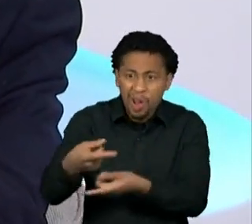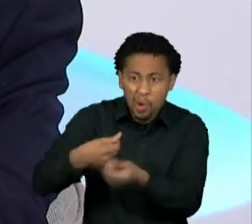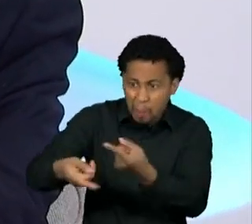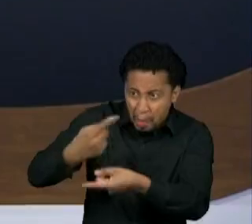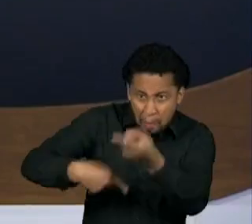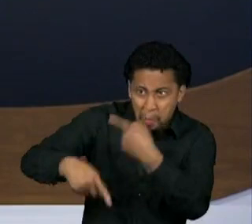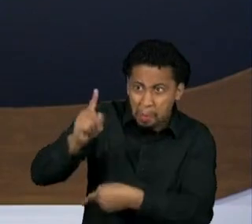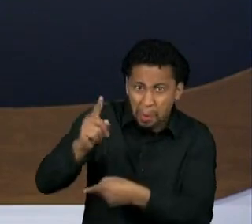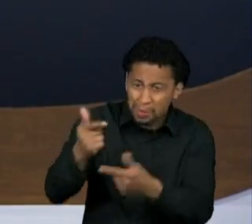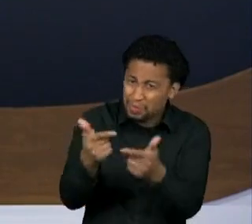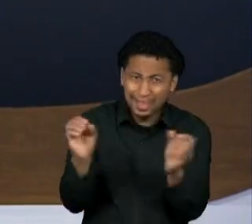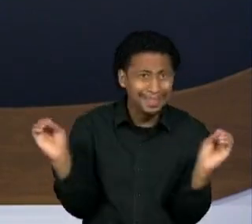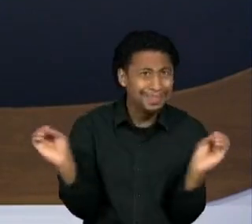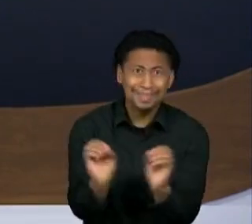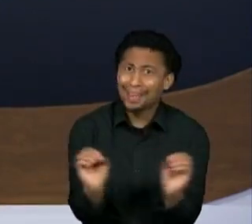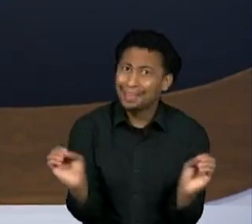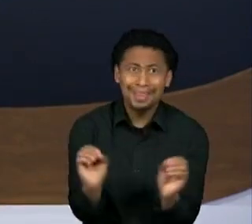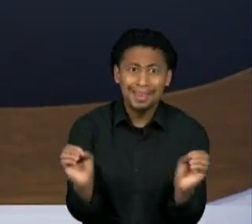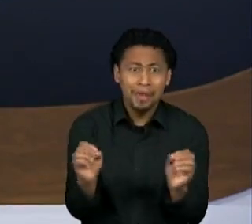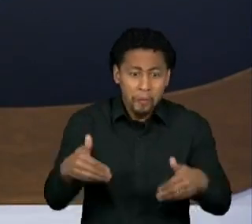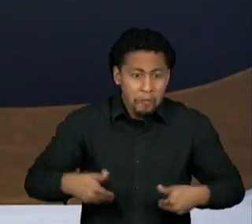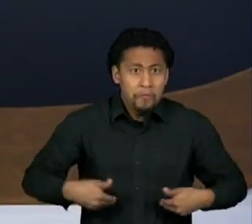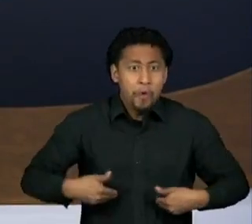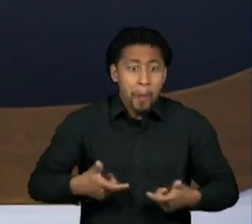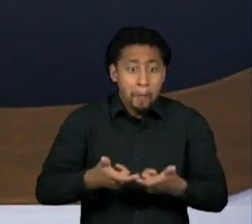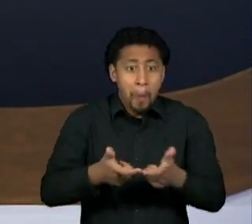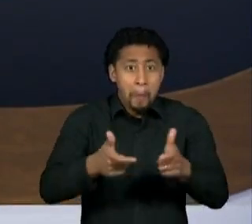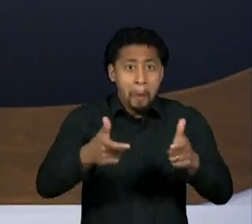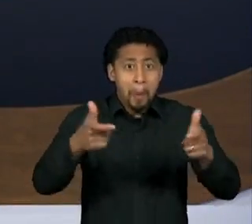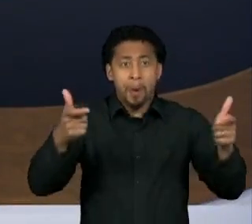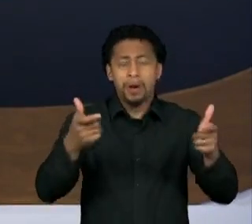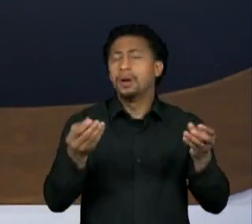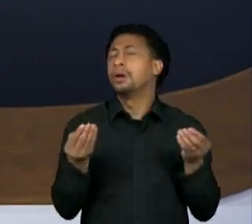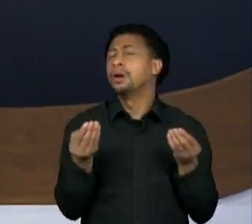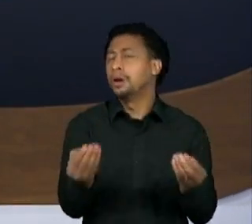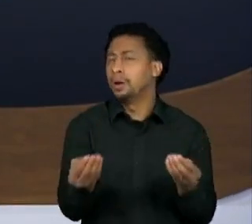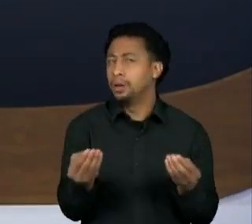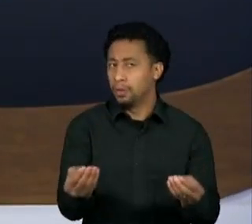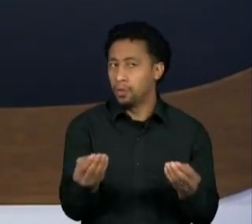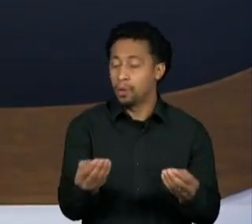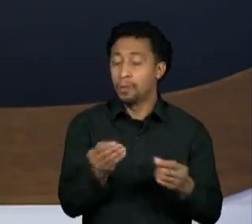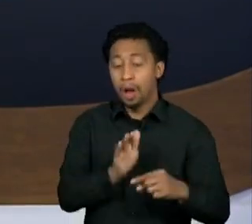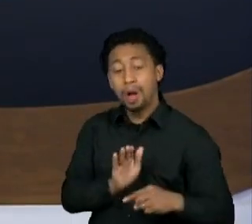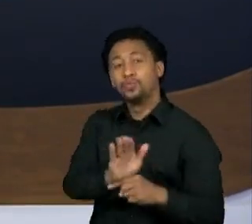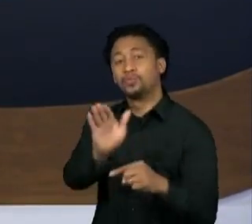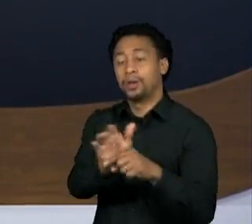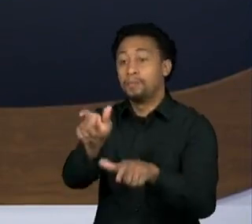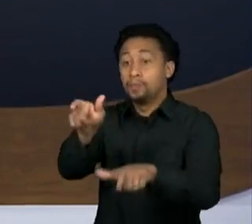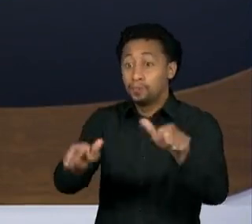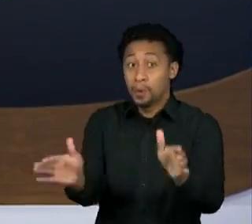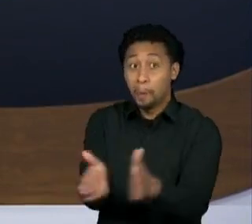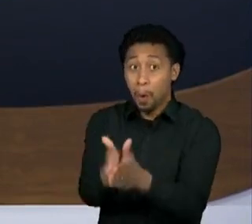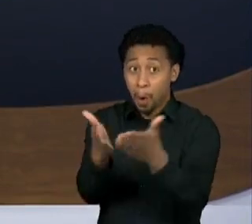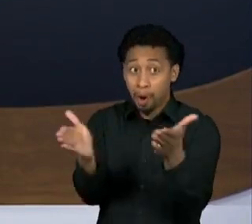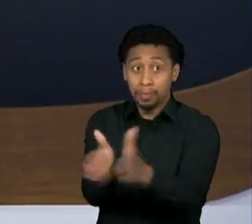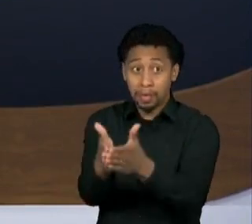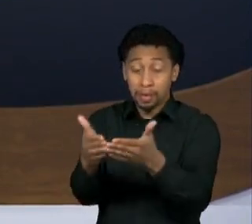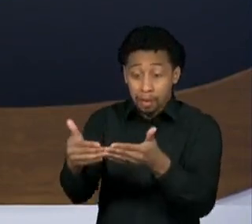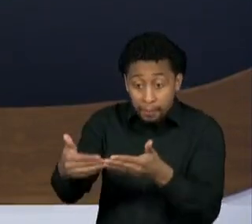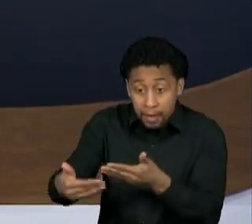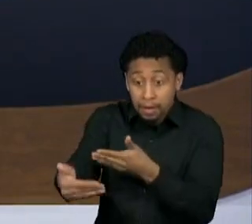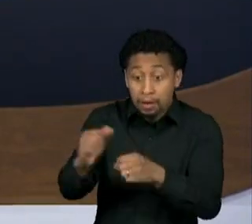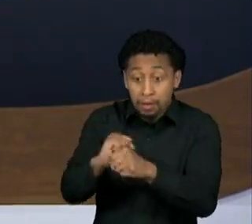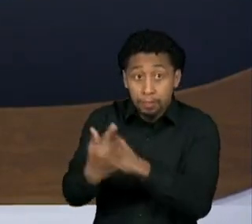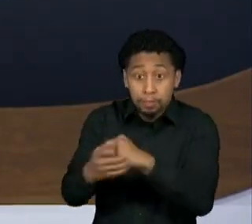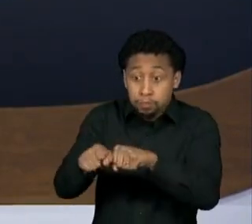voltou a grassar é como fazer esse pobre que ficou mais pobre na pandemia muitos